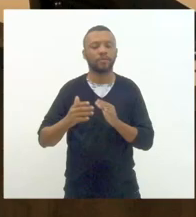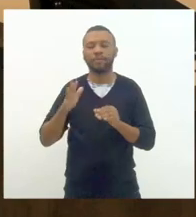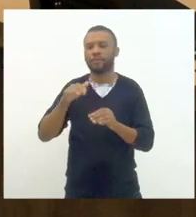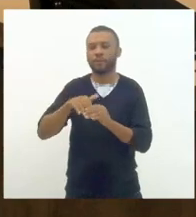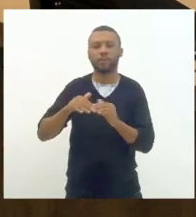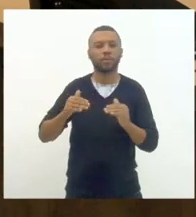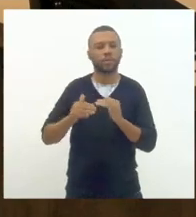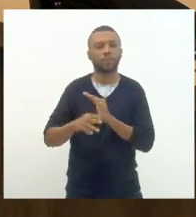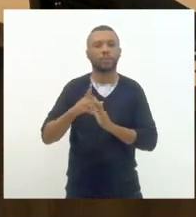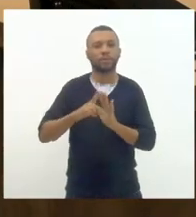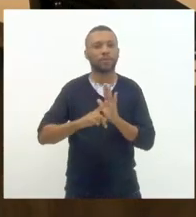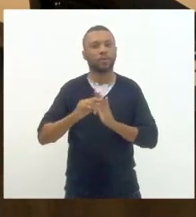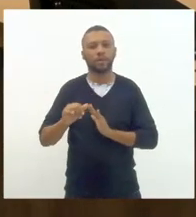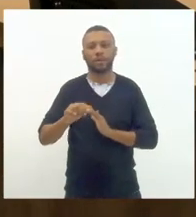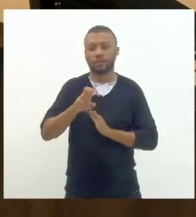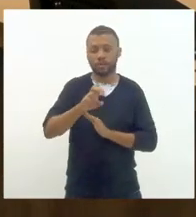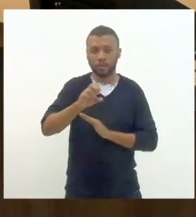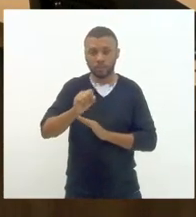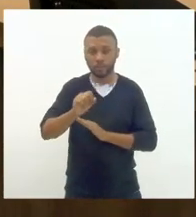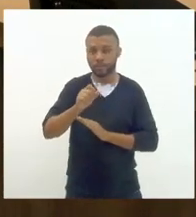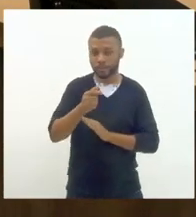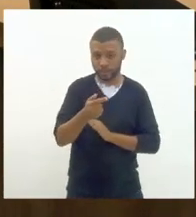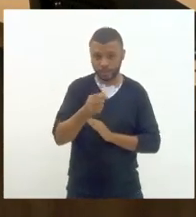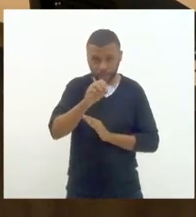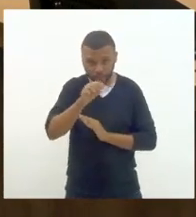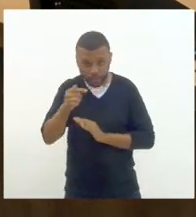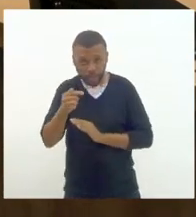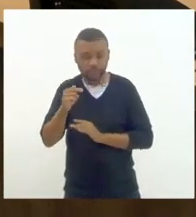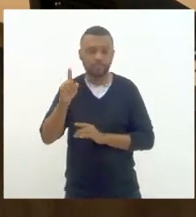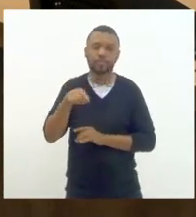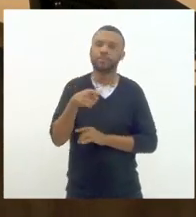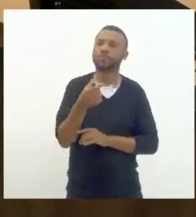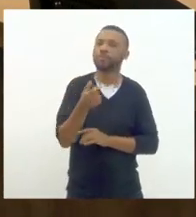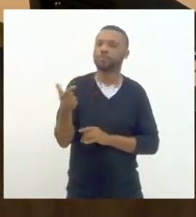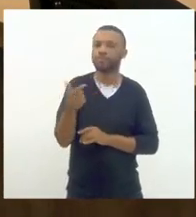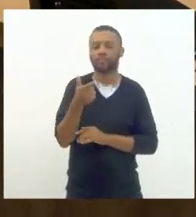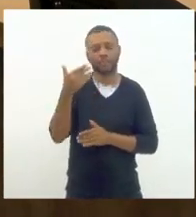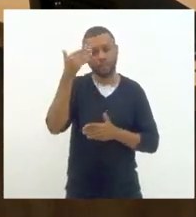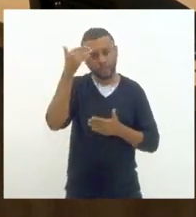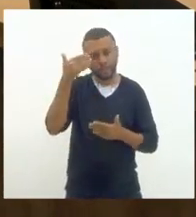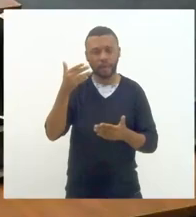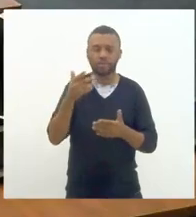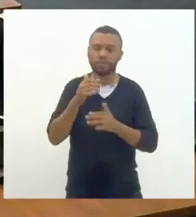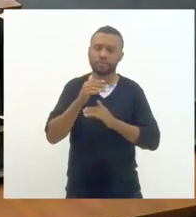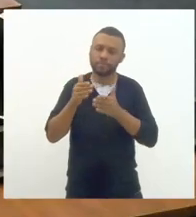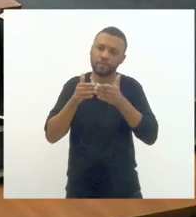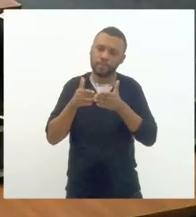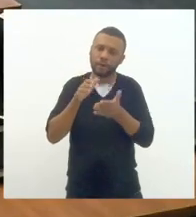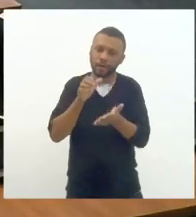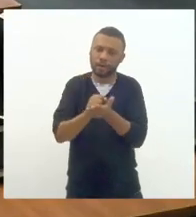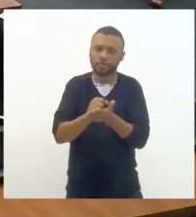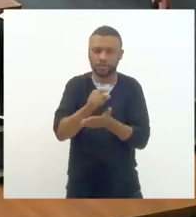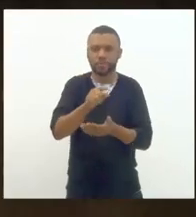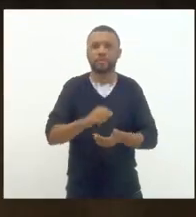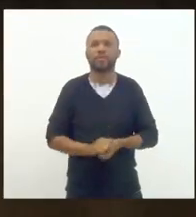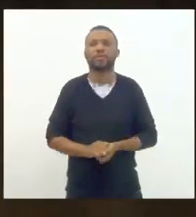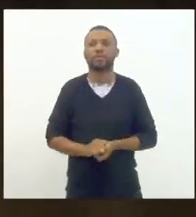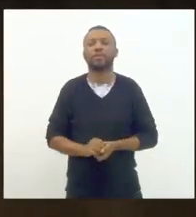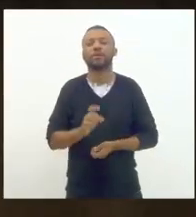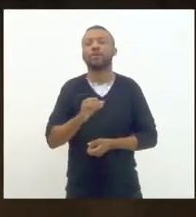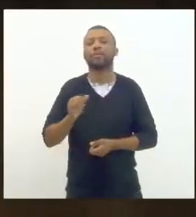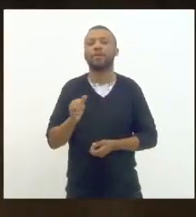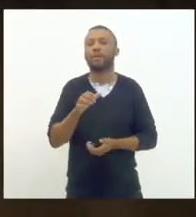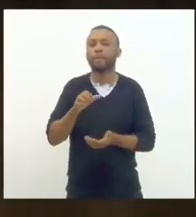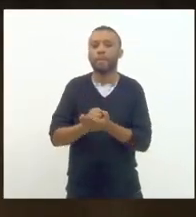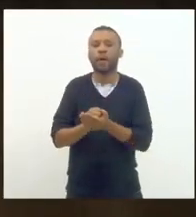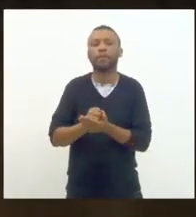projeto de lei 5807 de 2022. Obrigada, presidente. Por favor, consignar. Presidente, apenas para consignar em